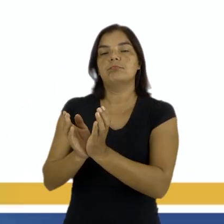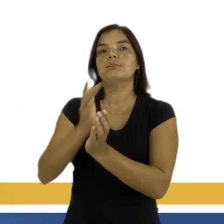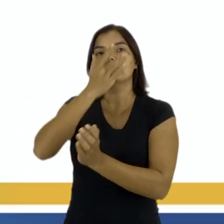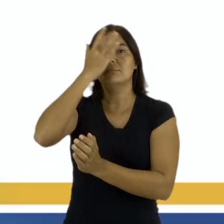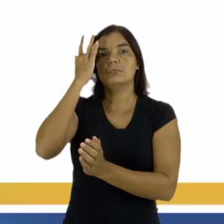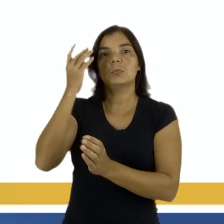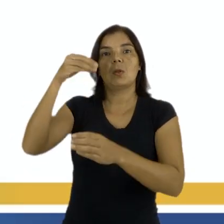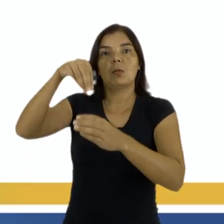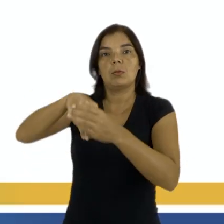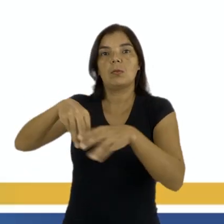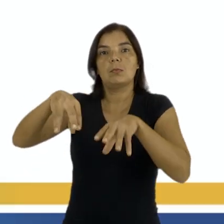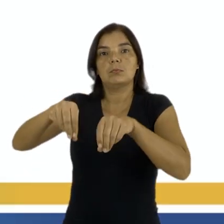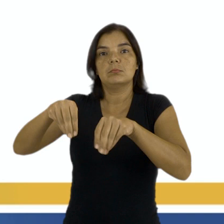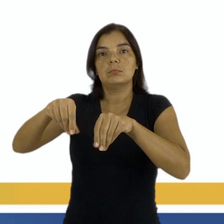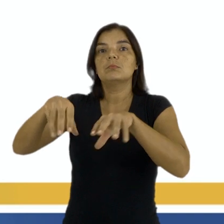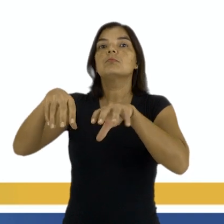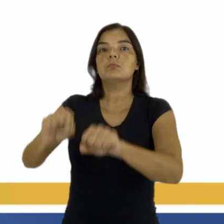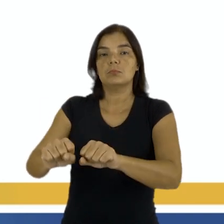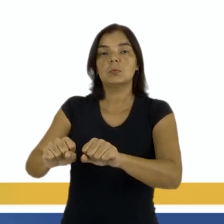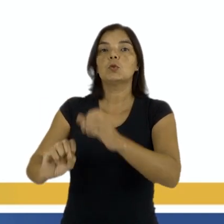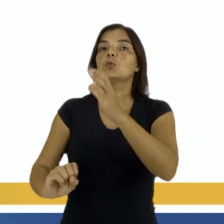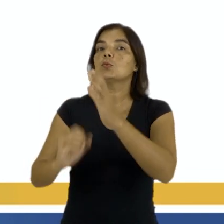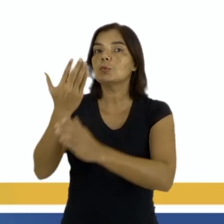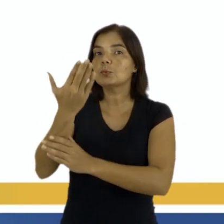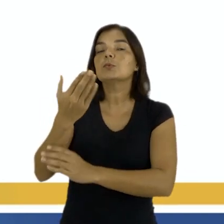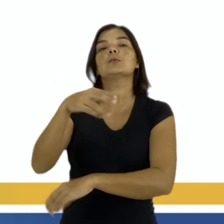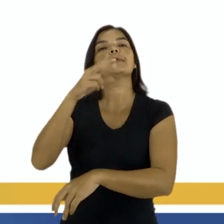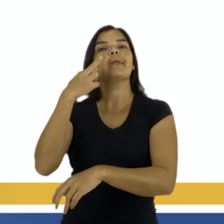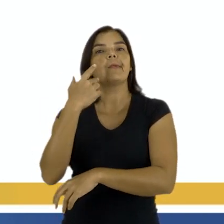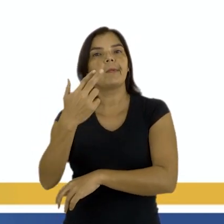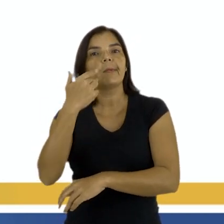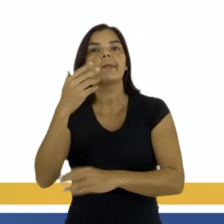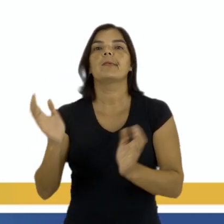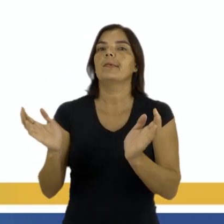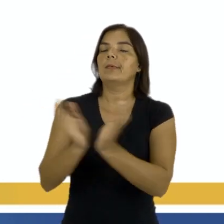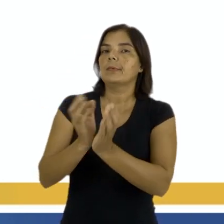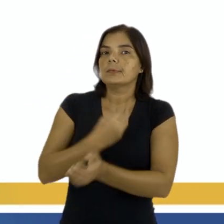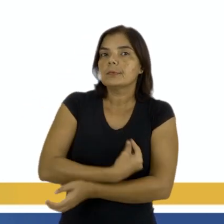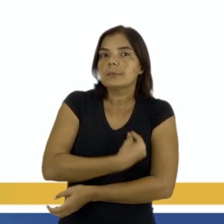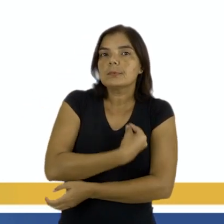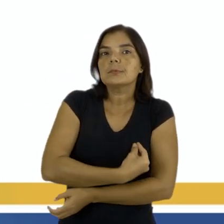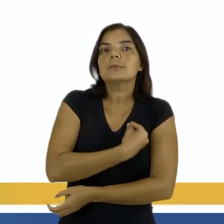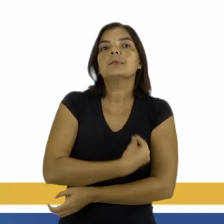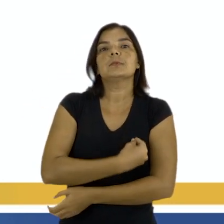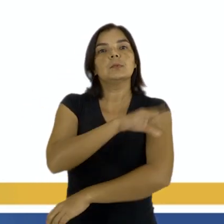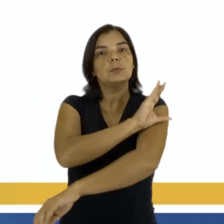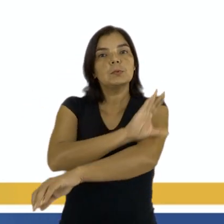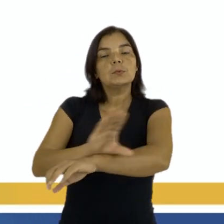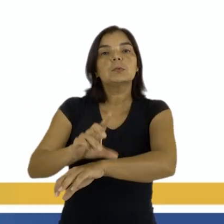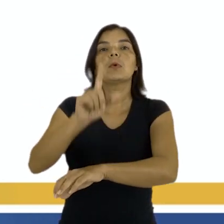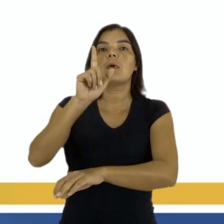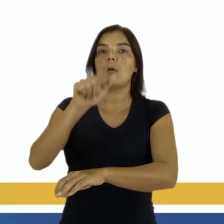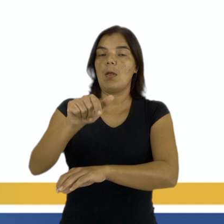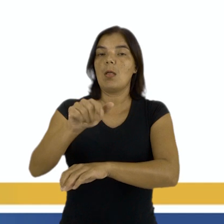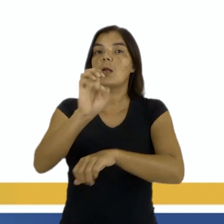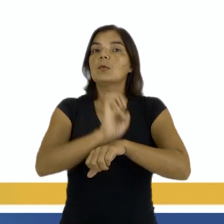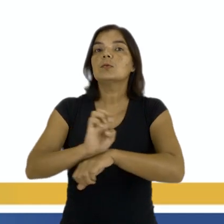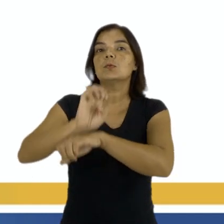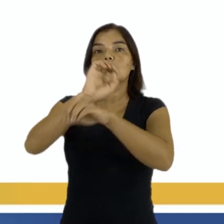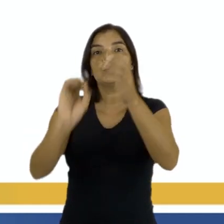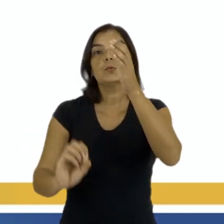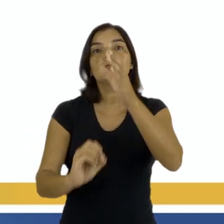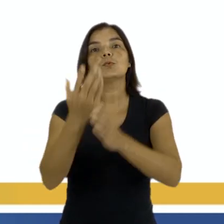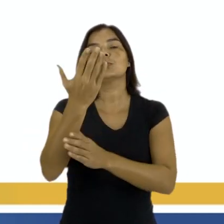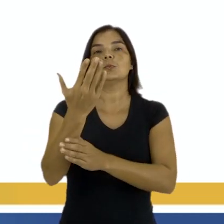pessoas, dentro de um território ou não, com a mesma origem, costumes, língua, comunhão de vida. Nação, então, é a semente do Estado, é a origem, não